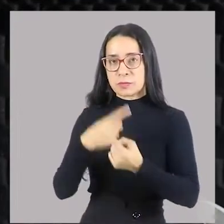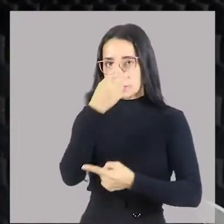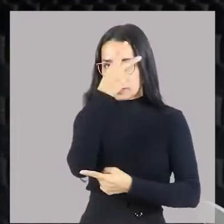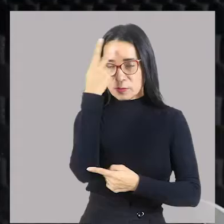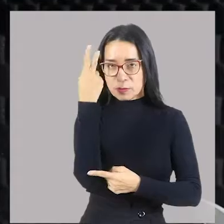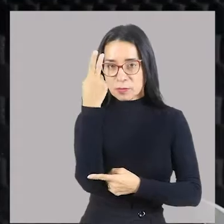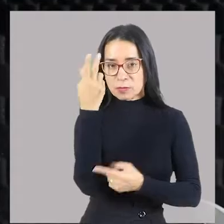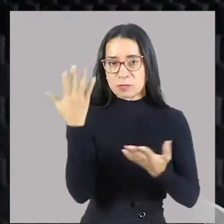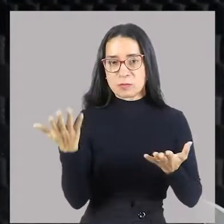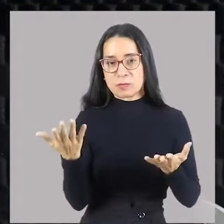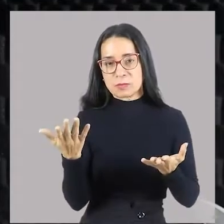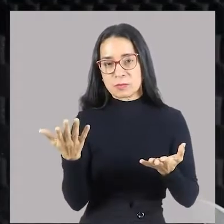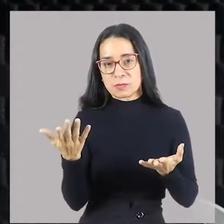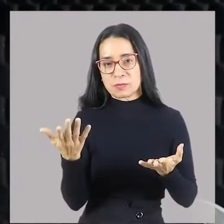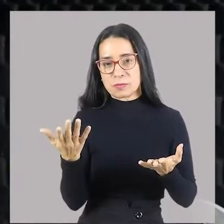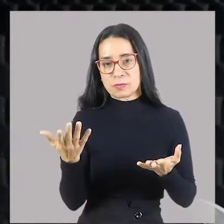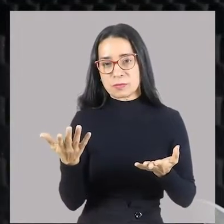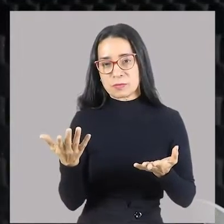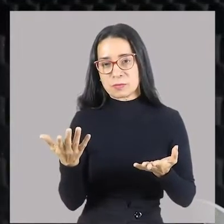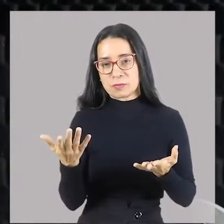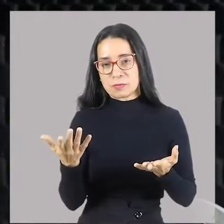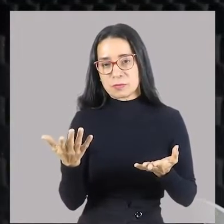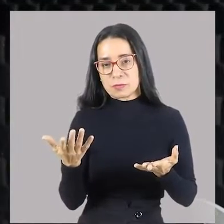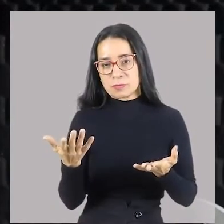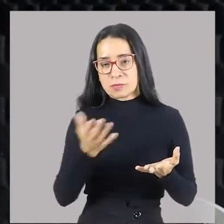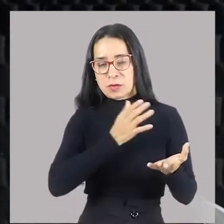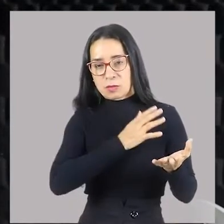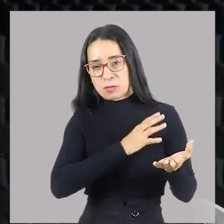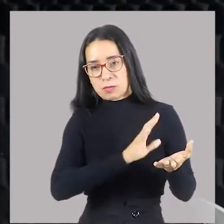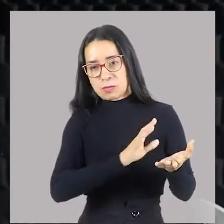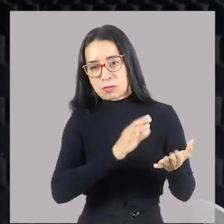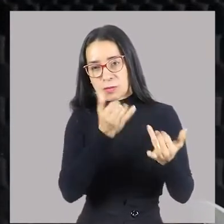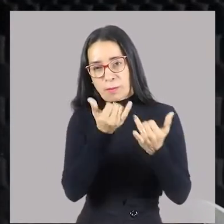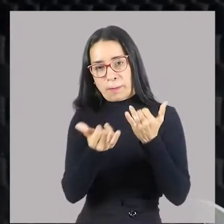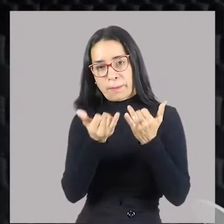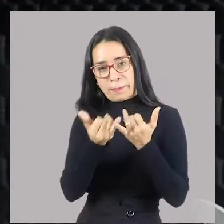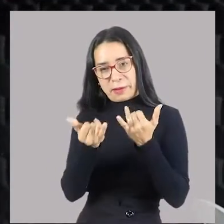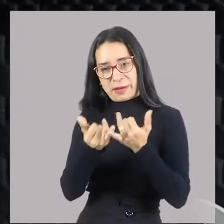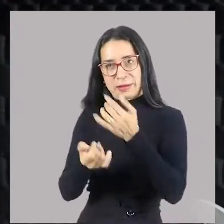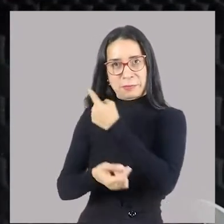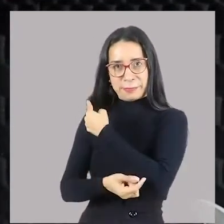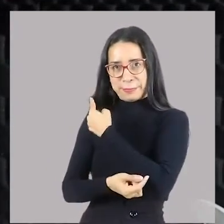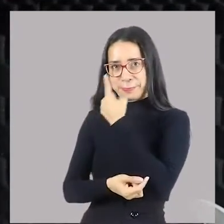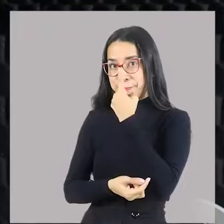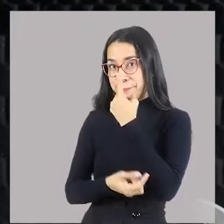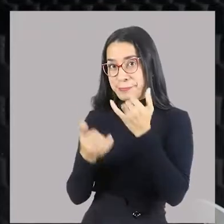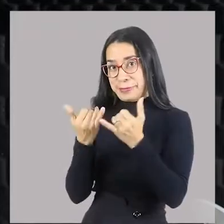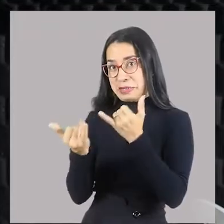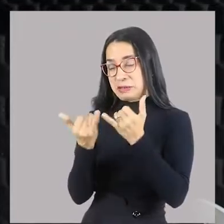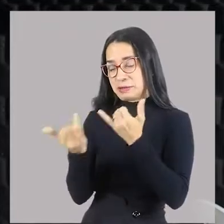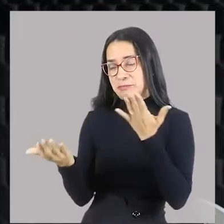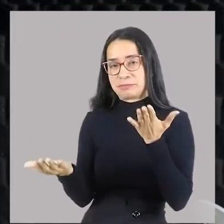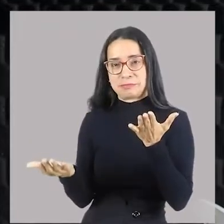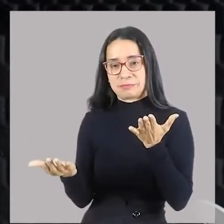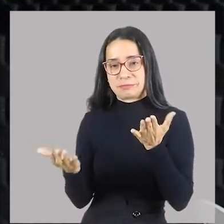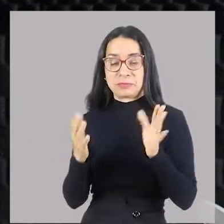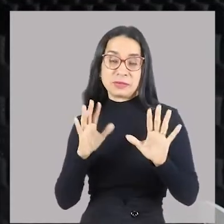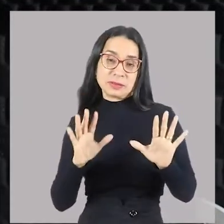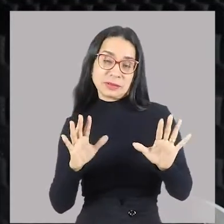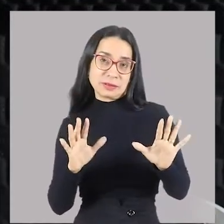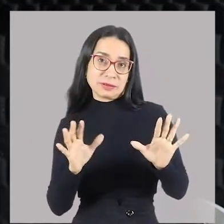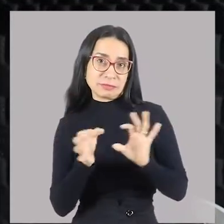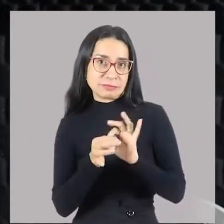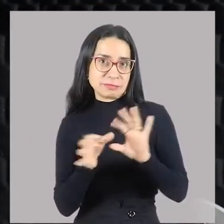e assim, modesta parte, eu não gosto, né? Dizem que eu pareço muito com esse cidadão aqui, né? Mas, né, fique